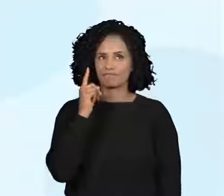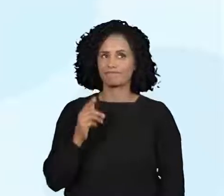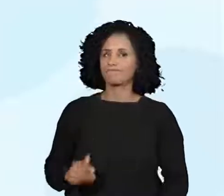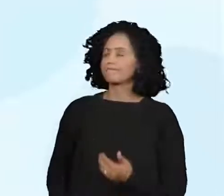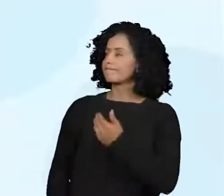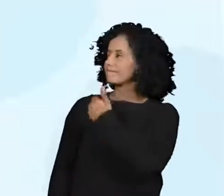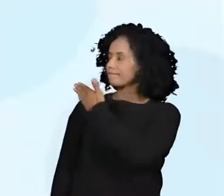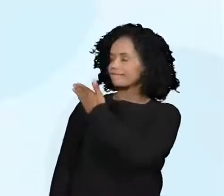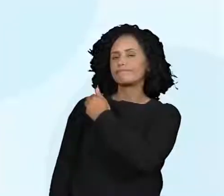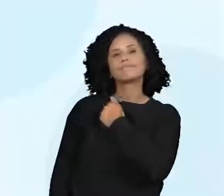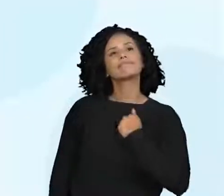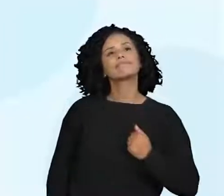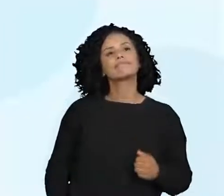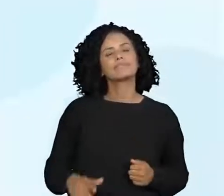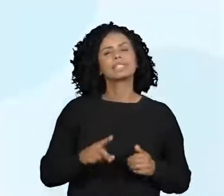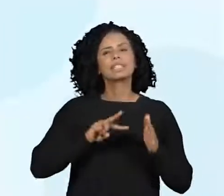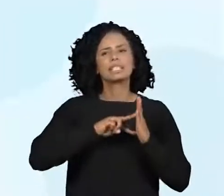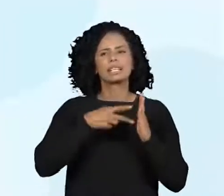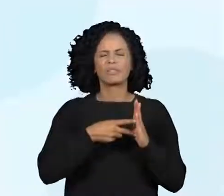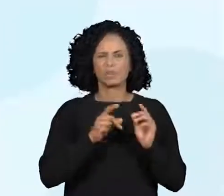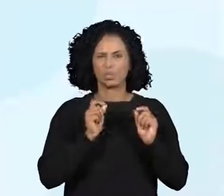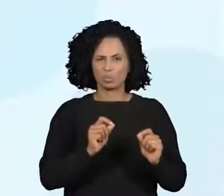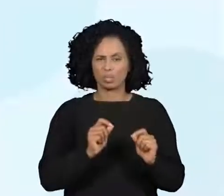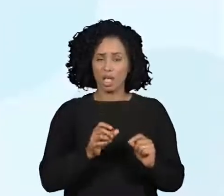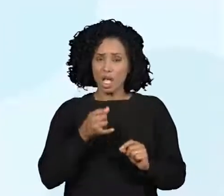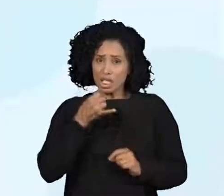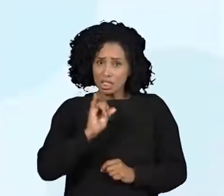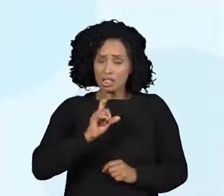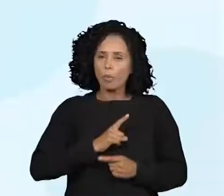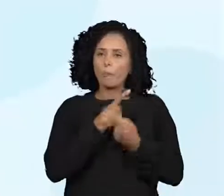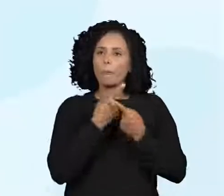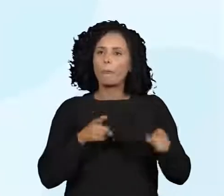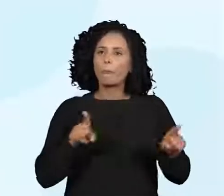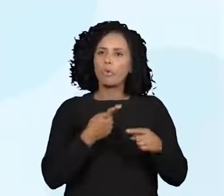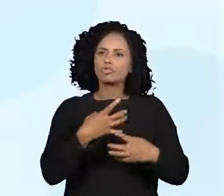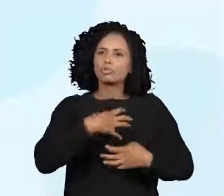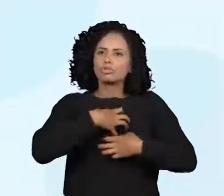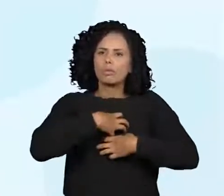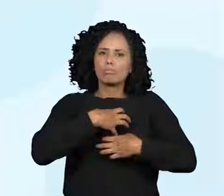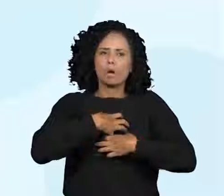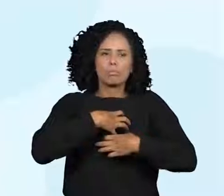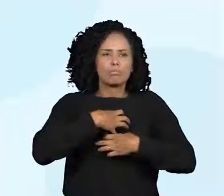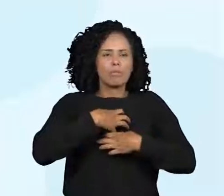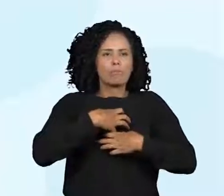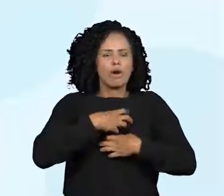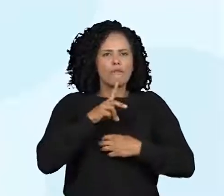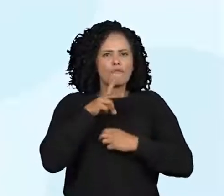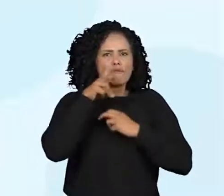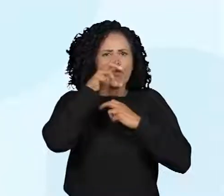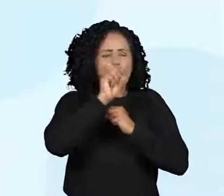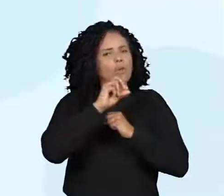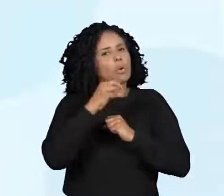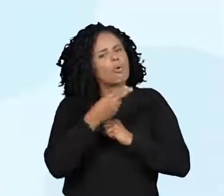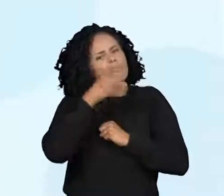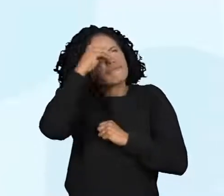Intensidade. Este parâmetro se refere à possibilidade de um som ser forte ou